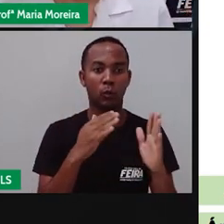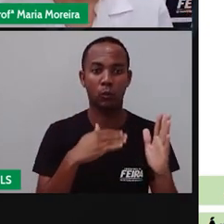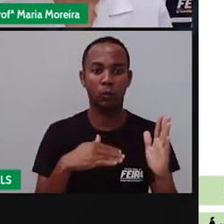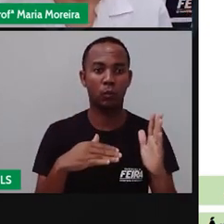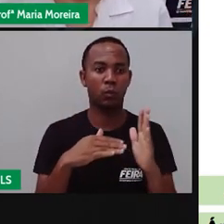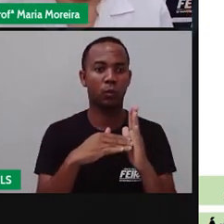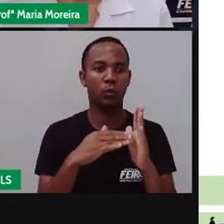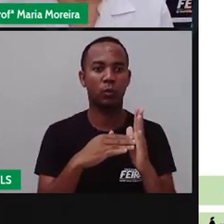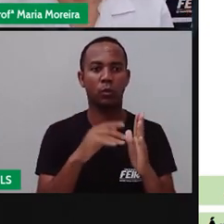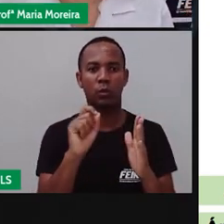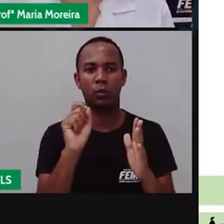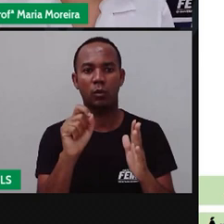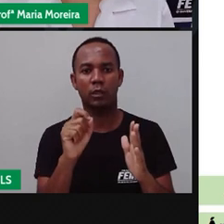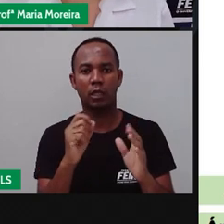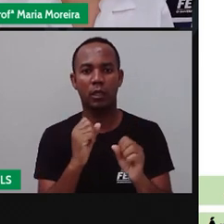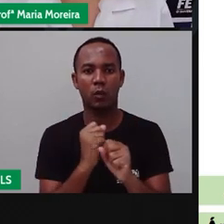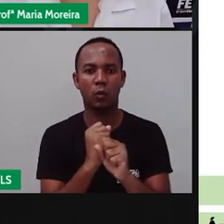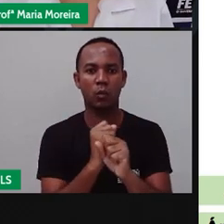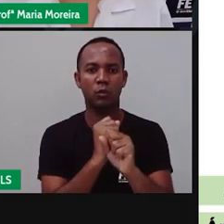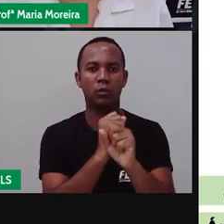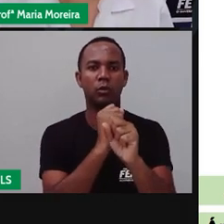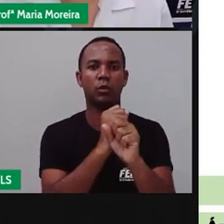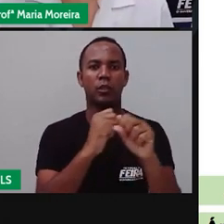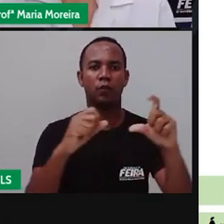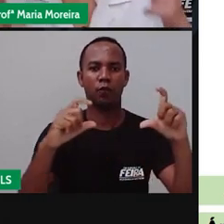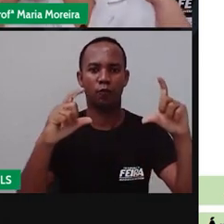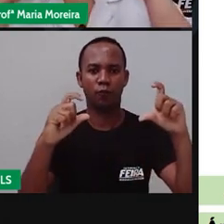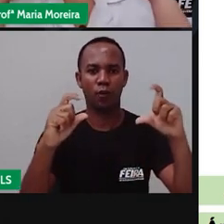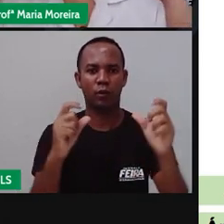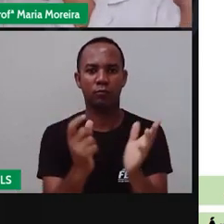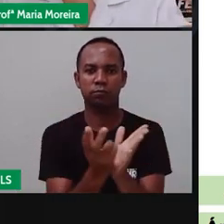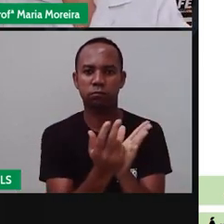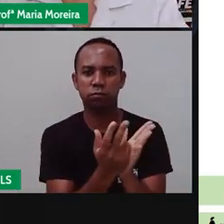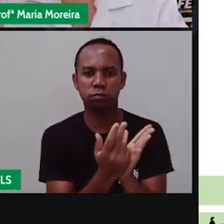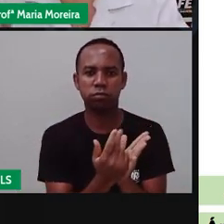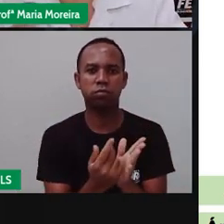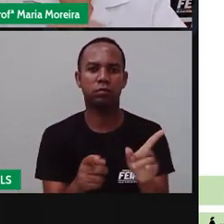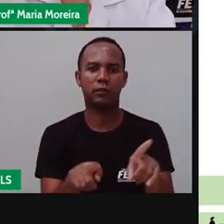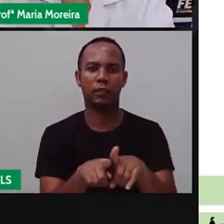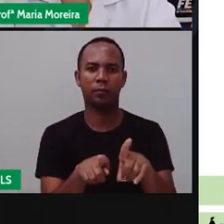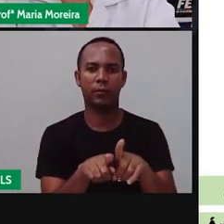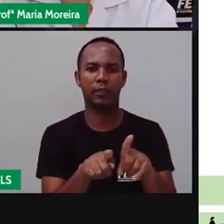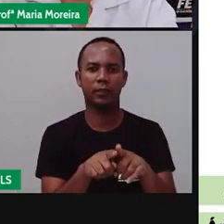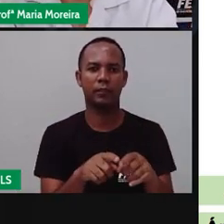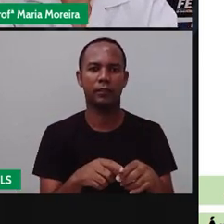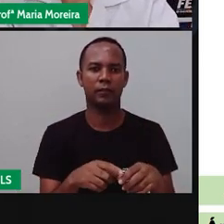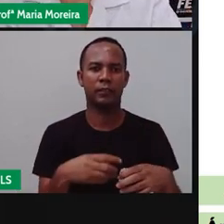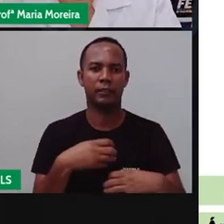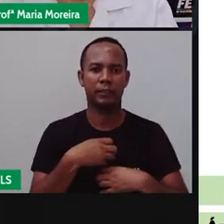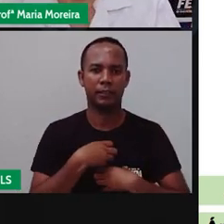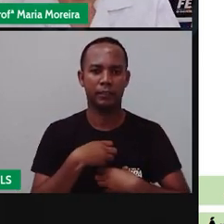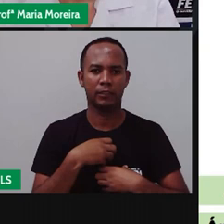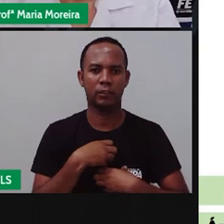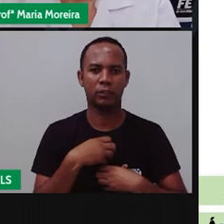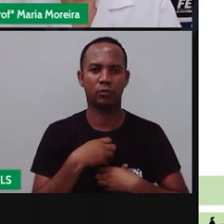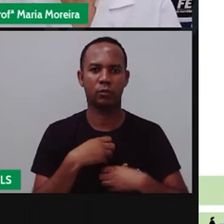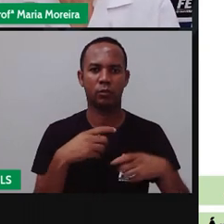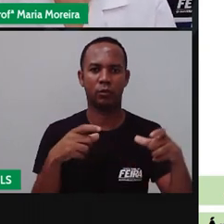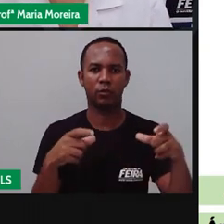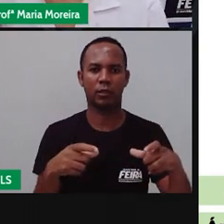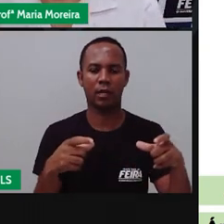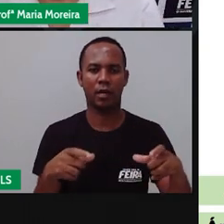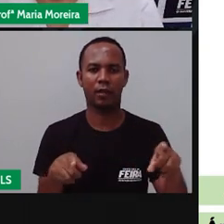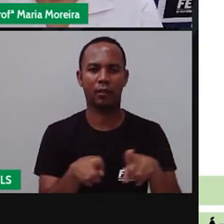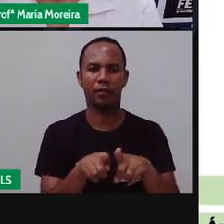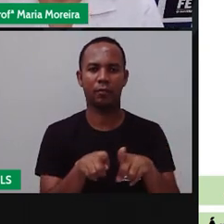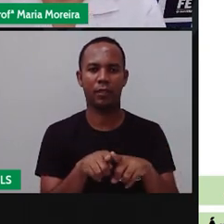da imagem. Então, quando a gente vai em um local quente, a gente não tá só vendo, a gente tá também sentindo o calor.